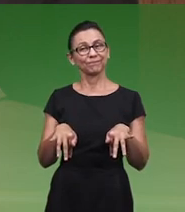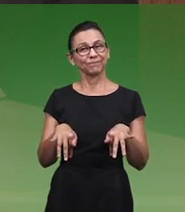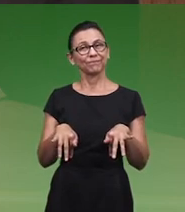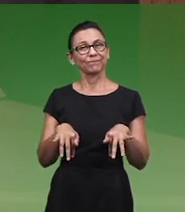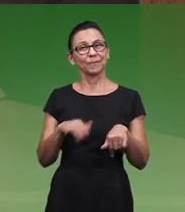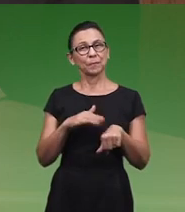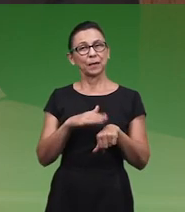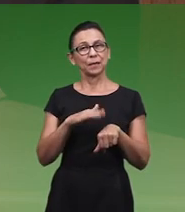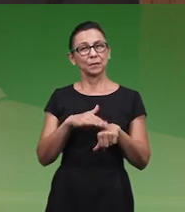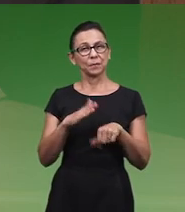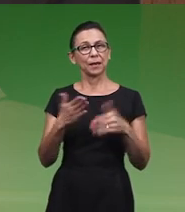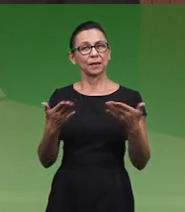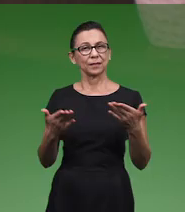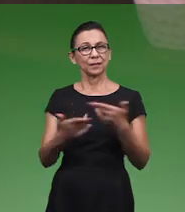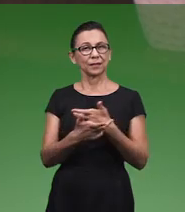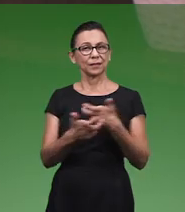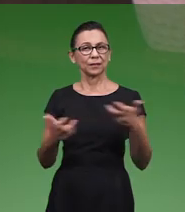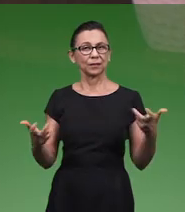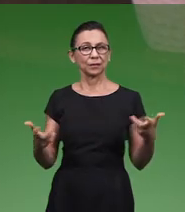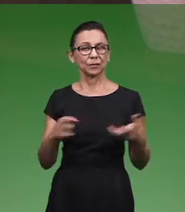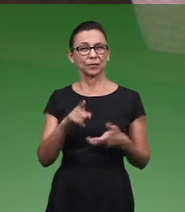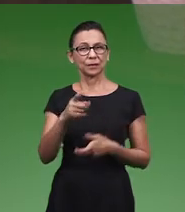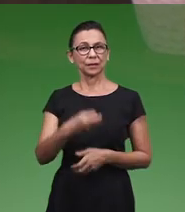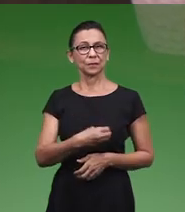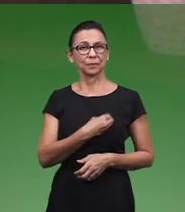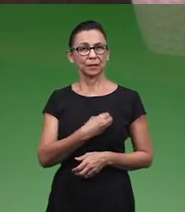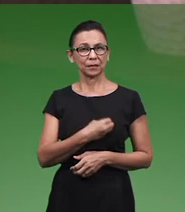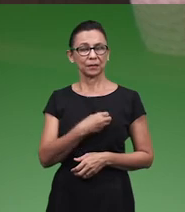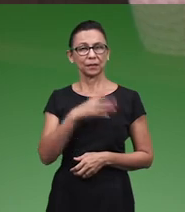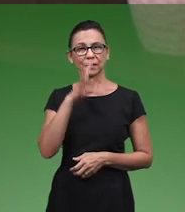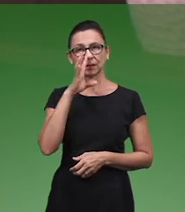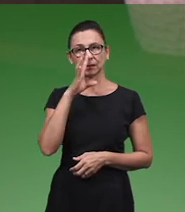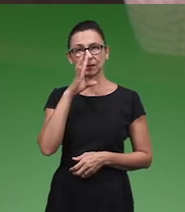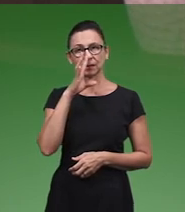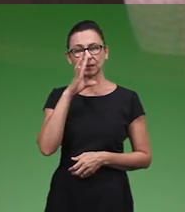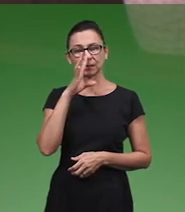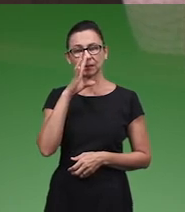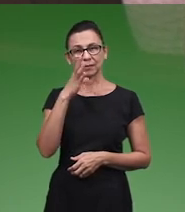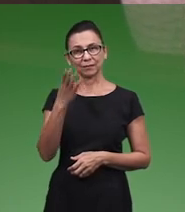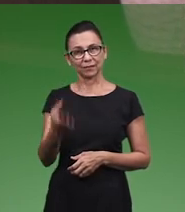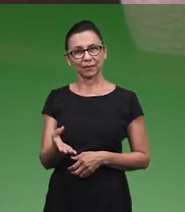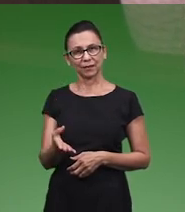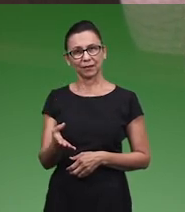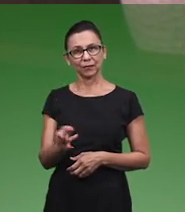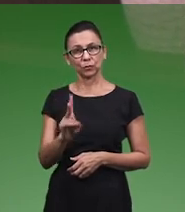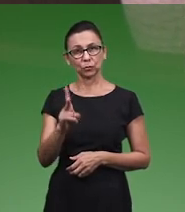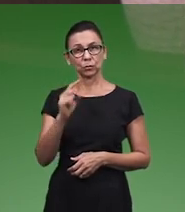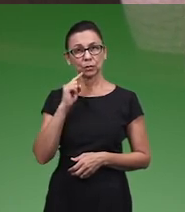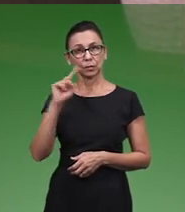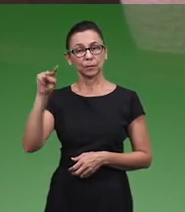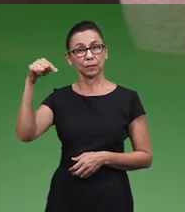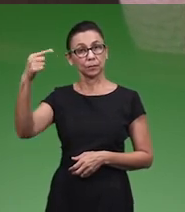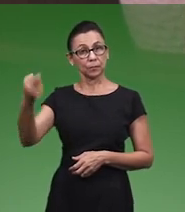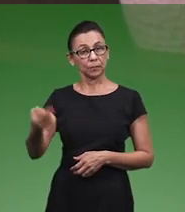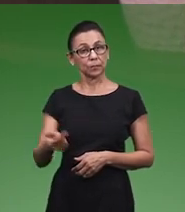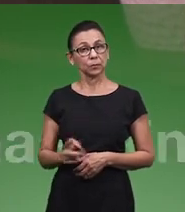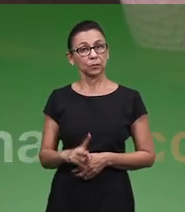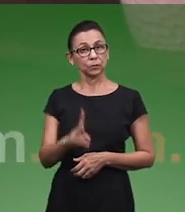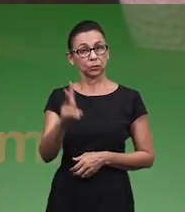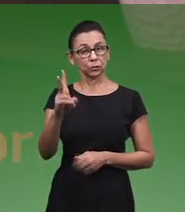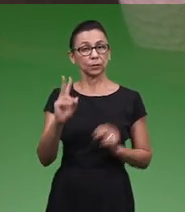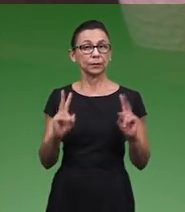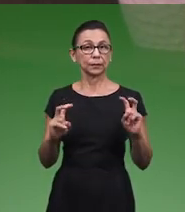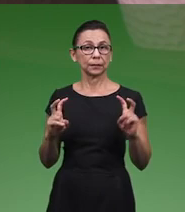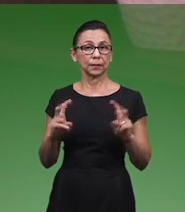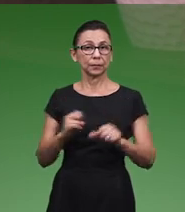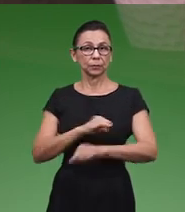muito mais a abordar. E você que participa conosco, você que nos assiste, você não pode deixar de assistir na próxima semana, porque nós vamos continuar